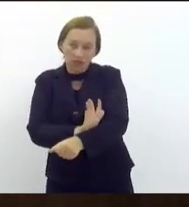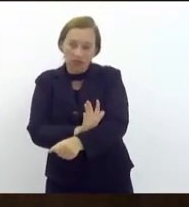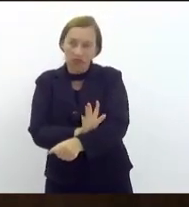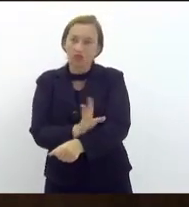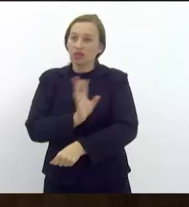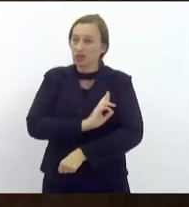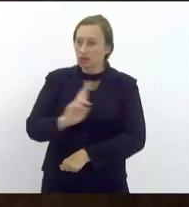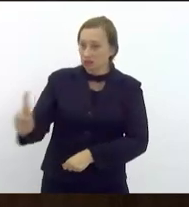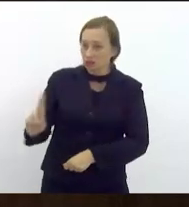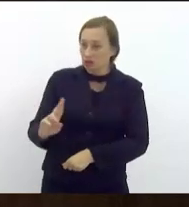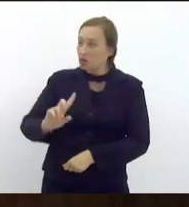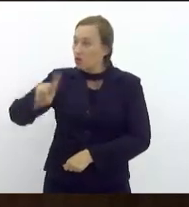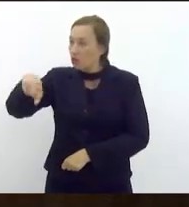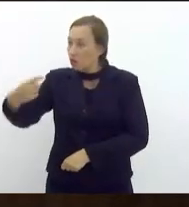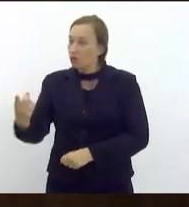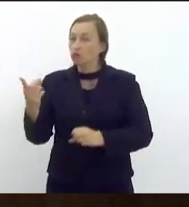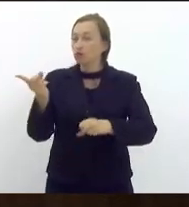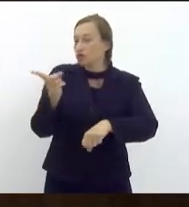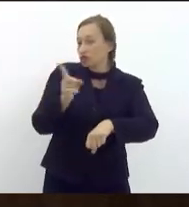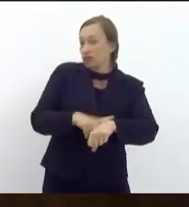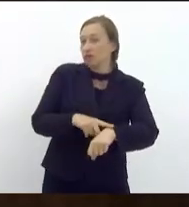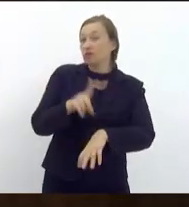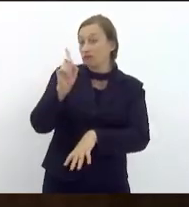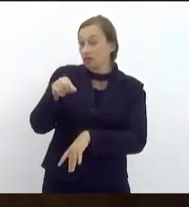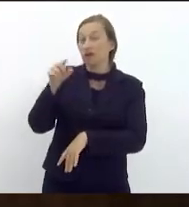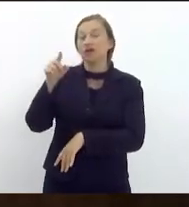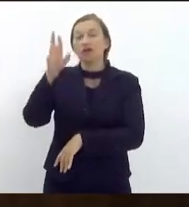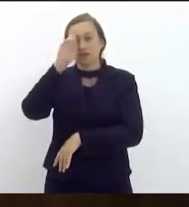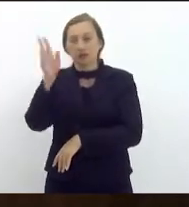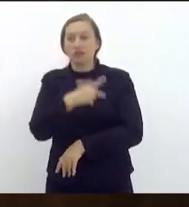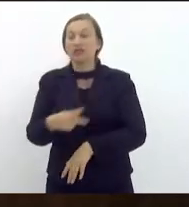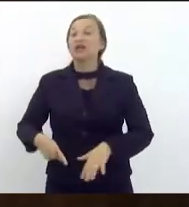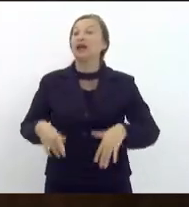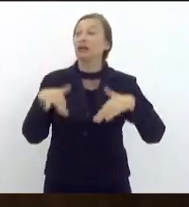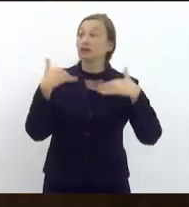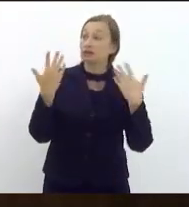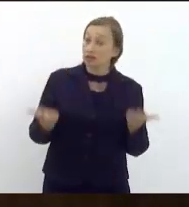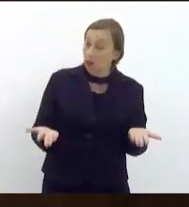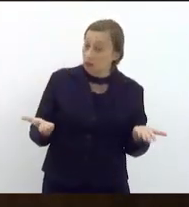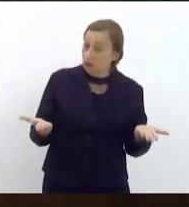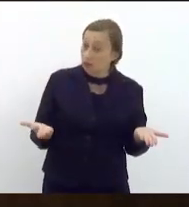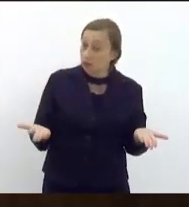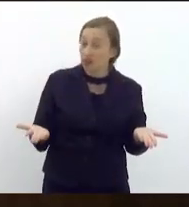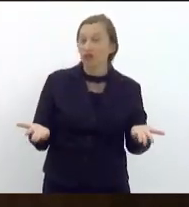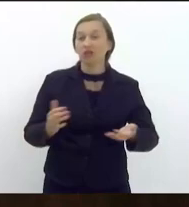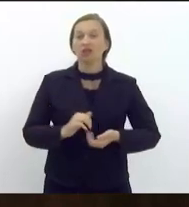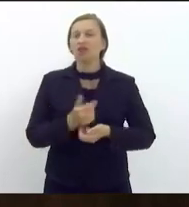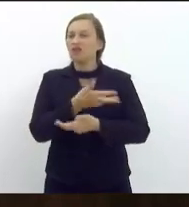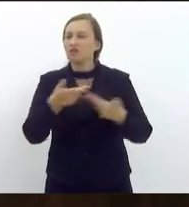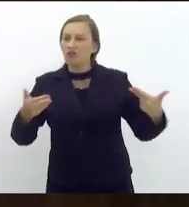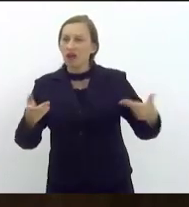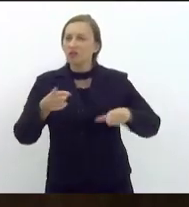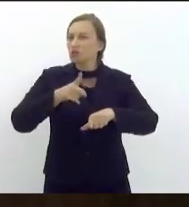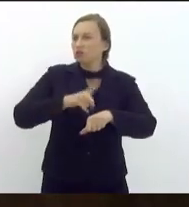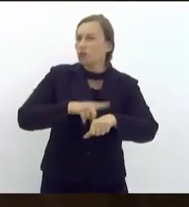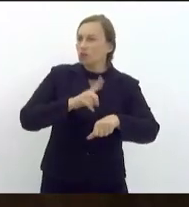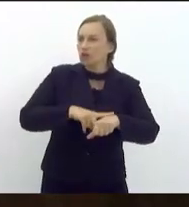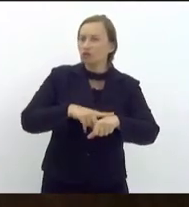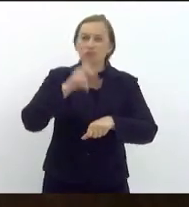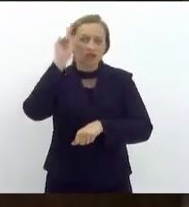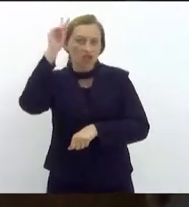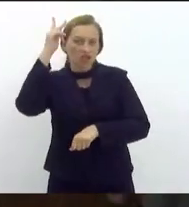remonta de outros tempos não é presidente então embora presente em vários momentos da história